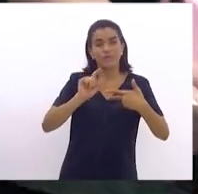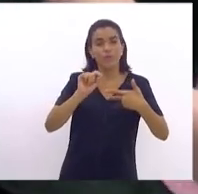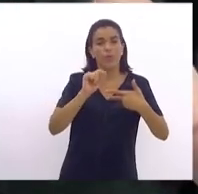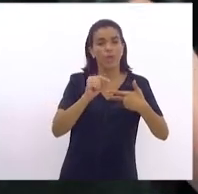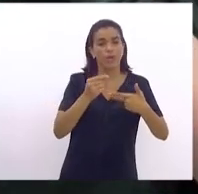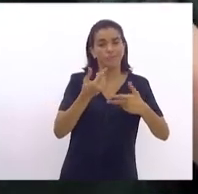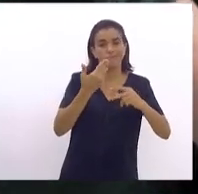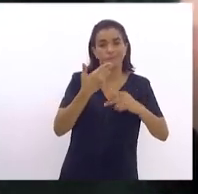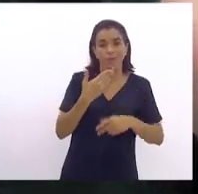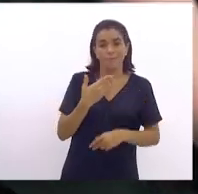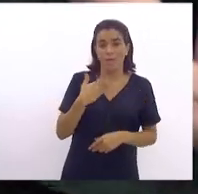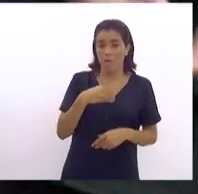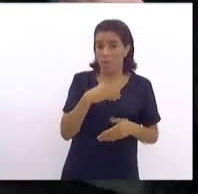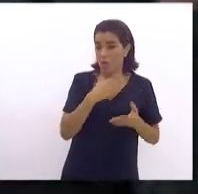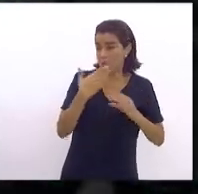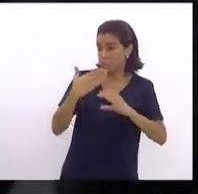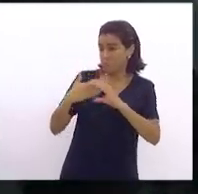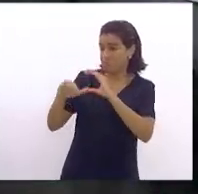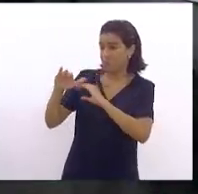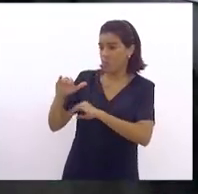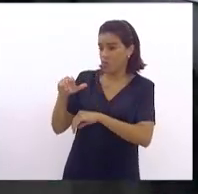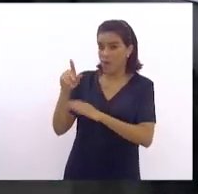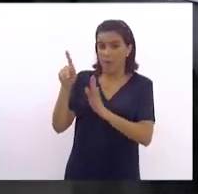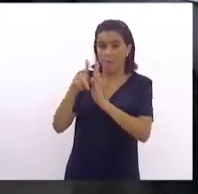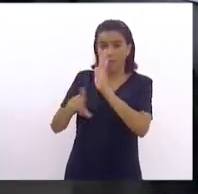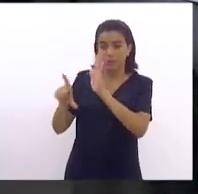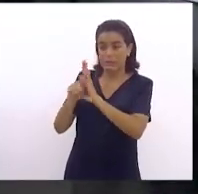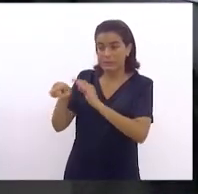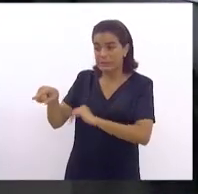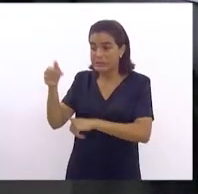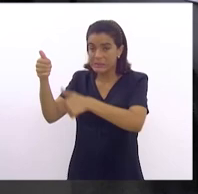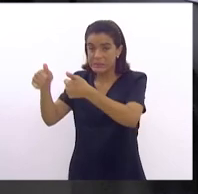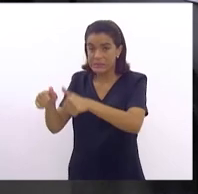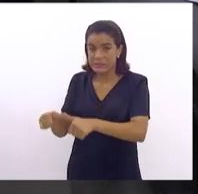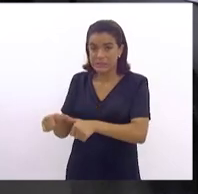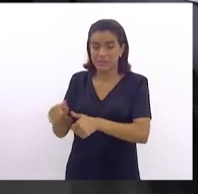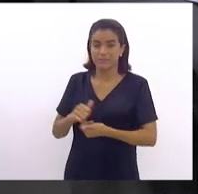gente tenha uma vitória, mas 99% das vezes é derrota.